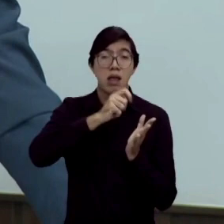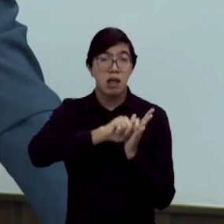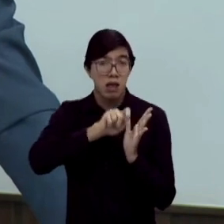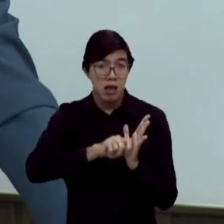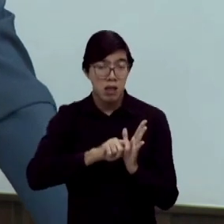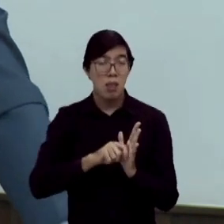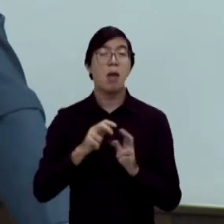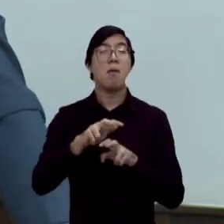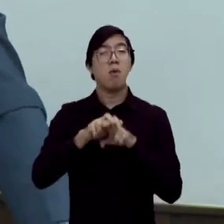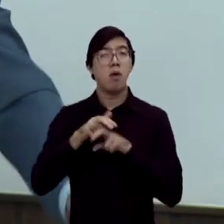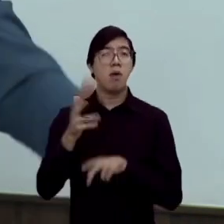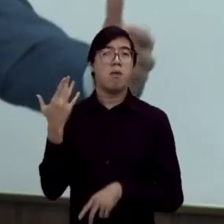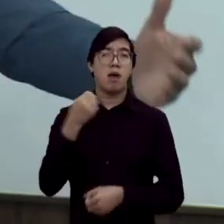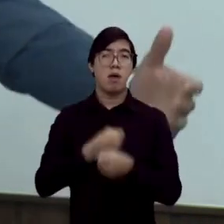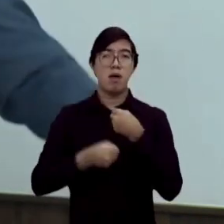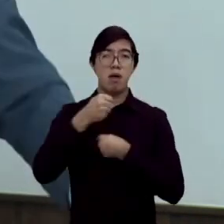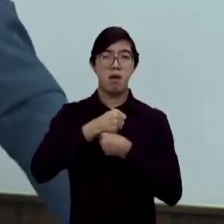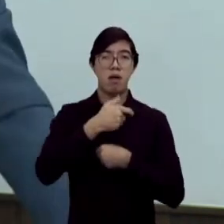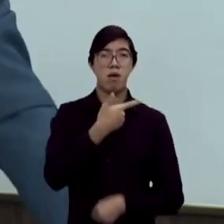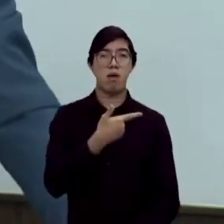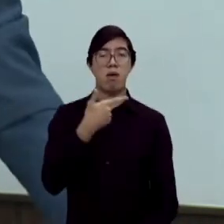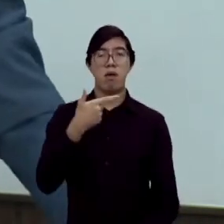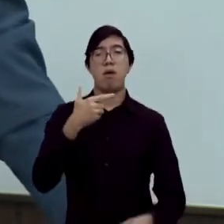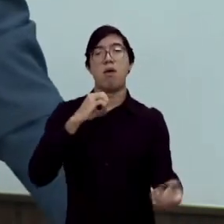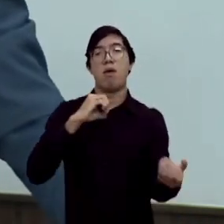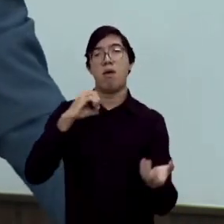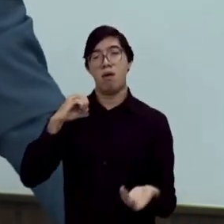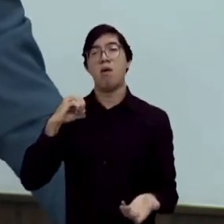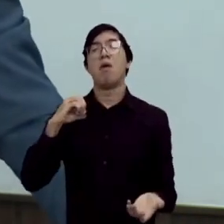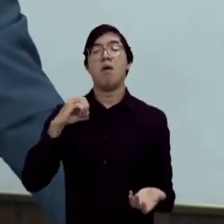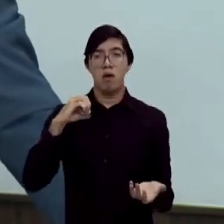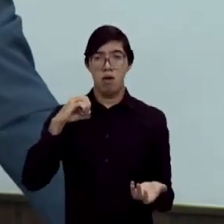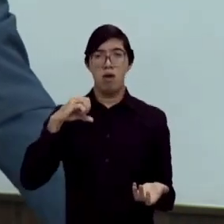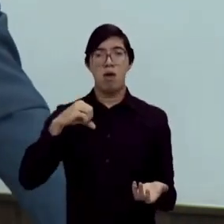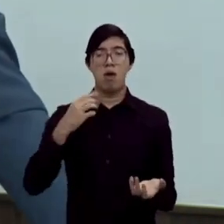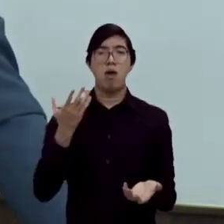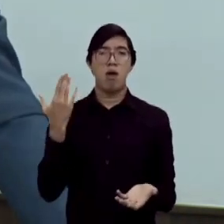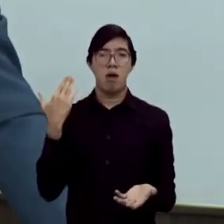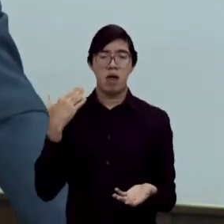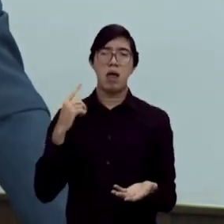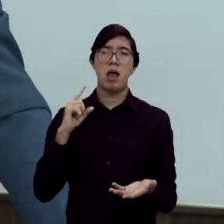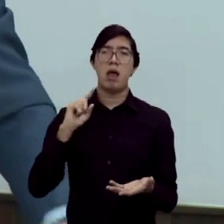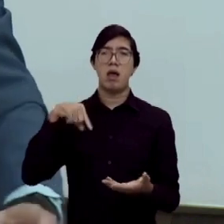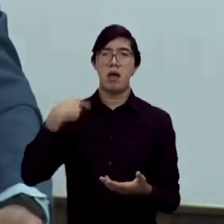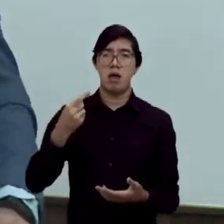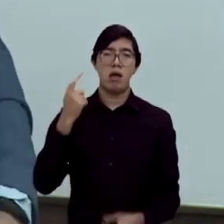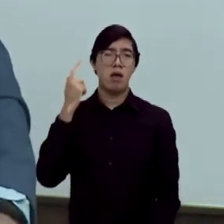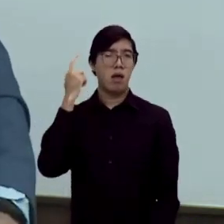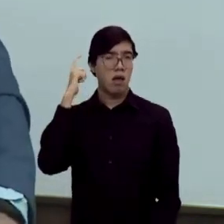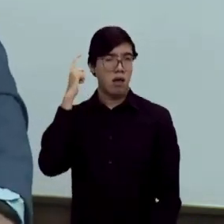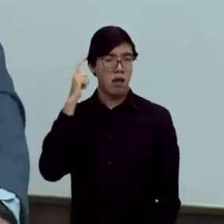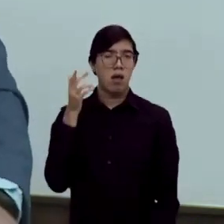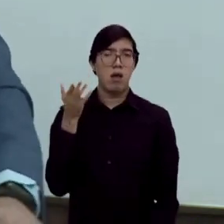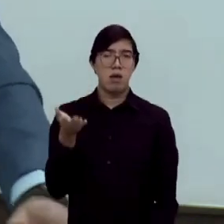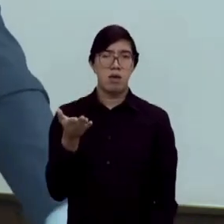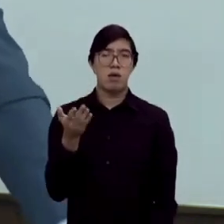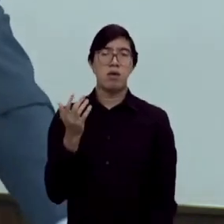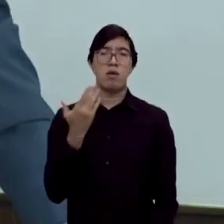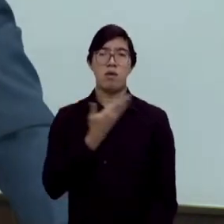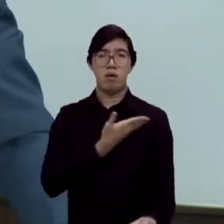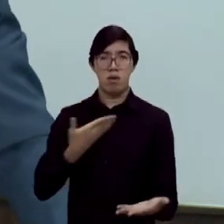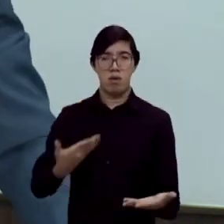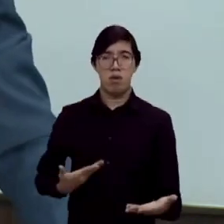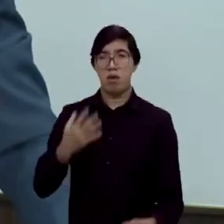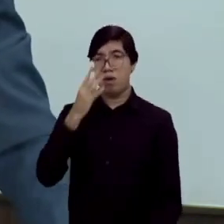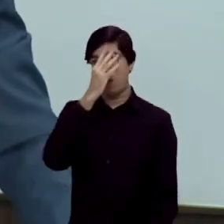essas políticas públicas e o grande trabalho do senador Cid, passaram depois para o governador Camilo,